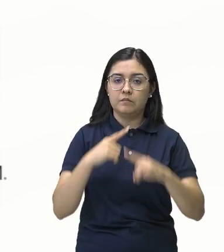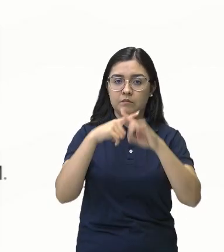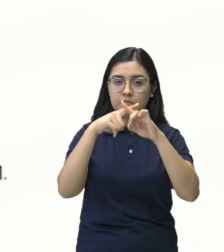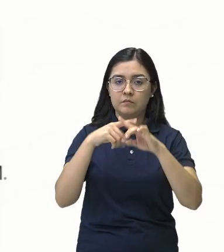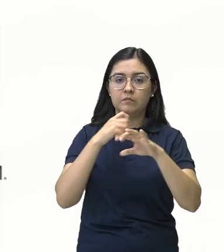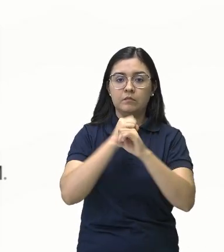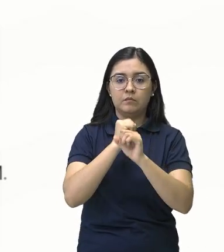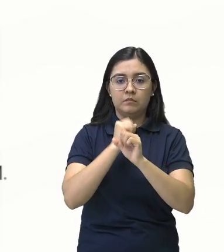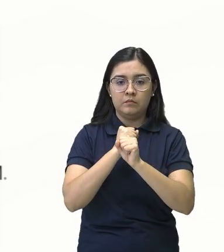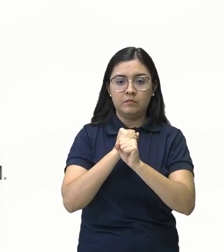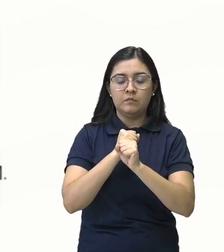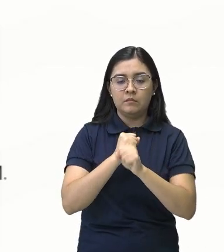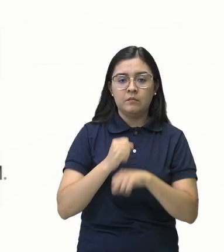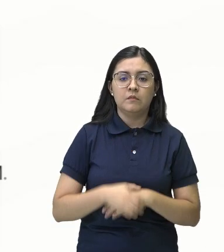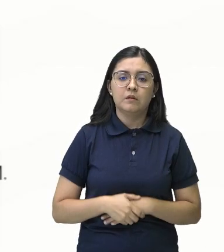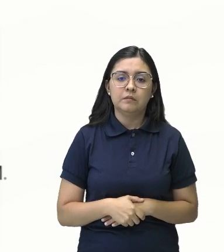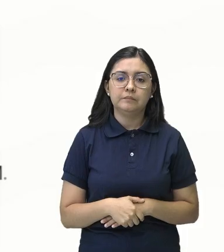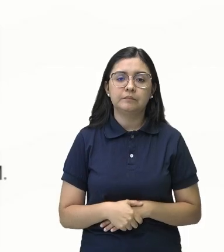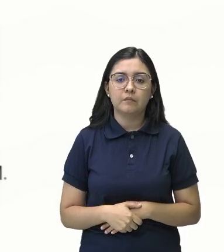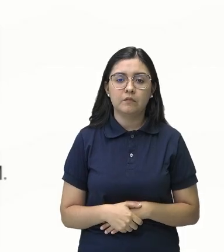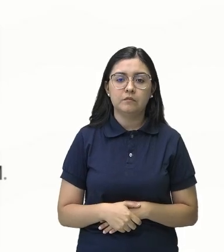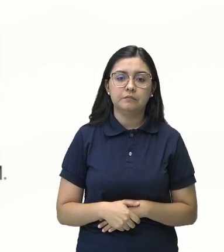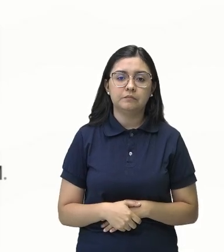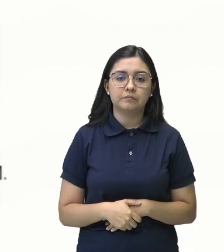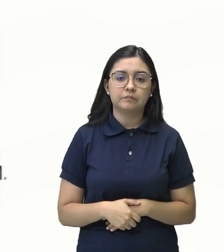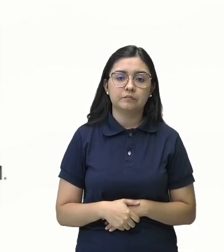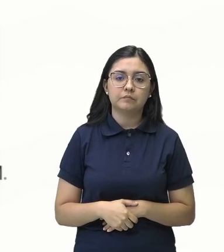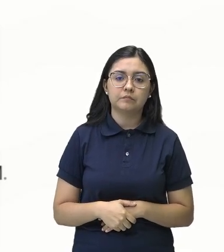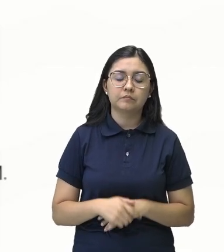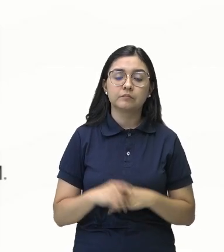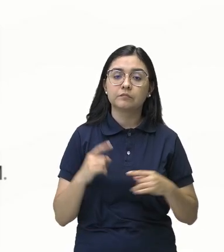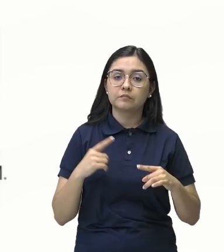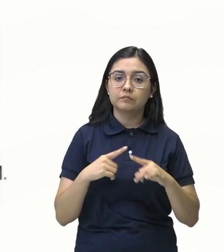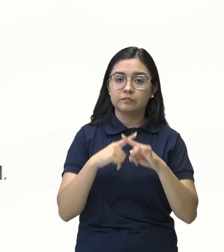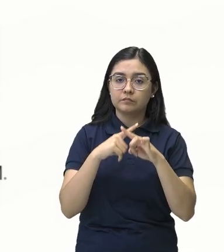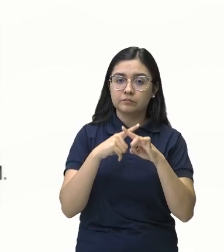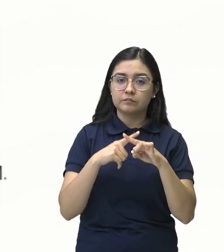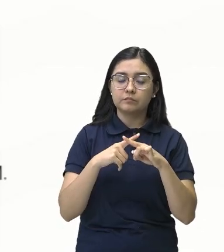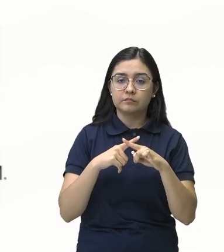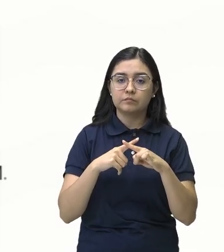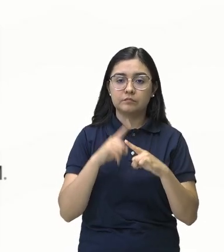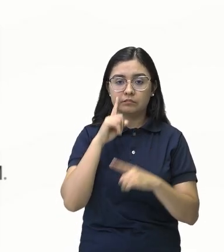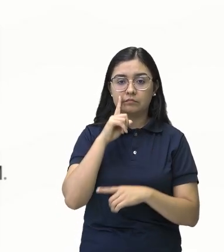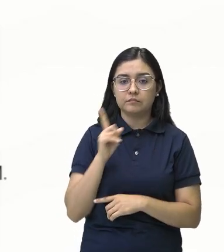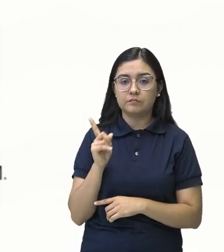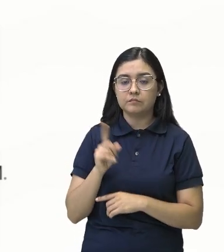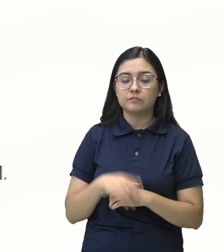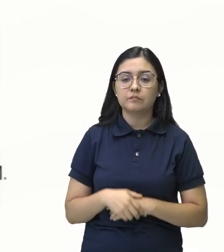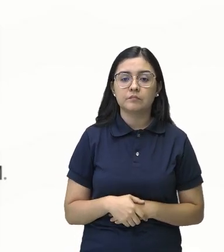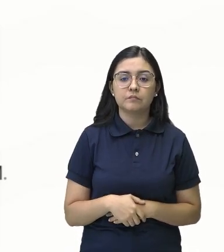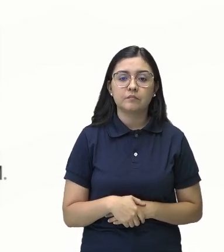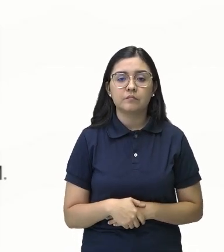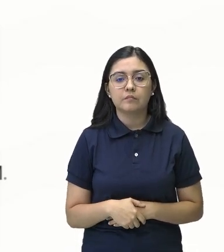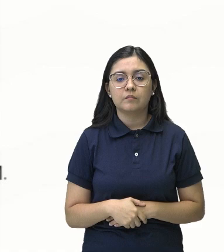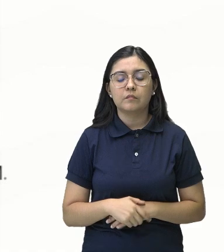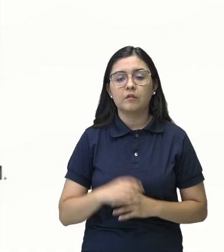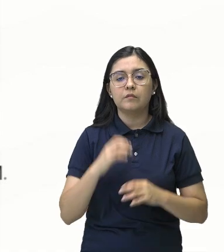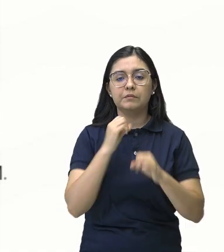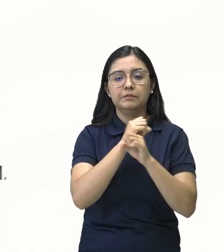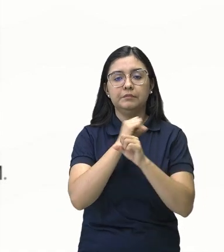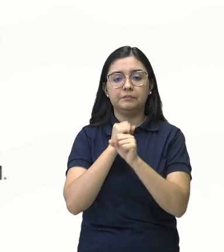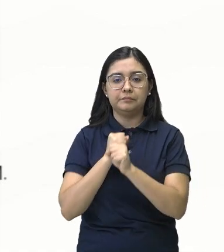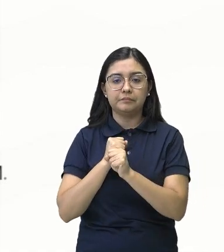ó, em forma de x. Tá? É como se a gente fosse